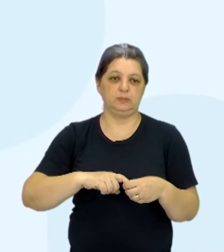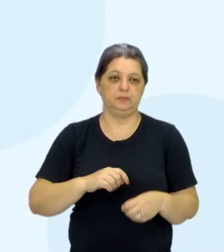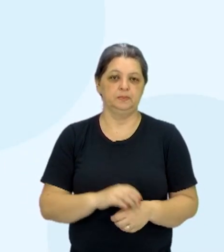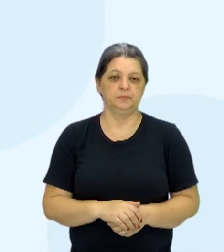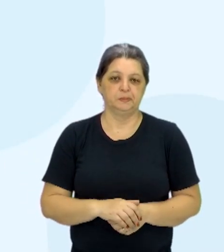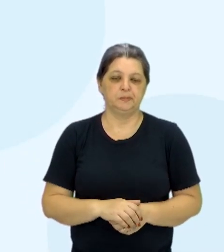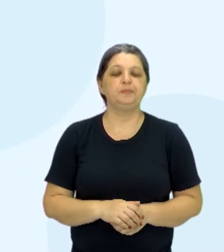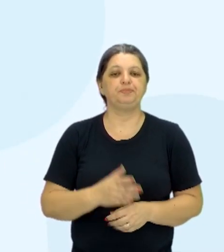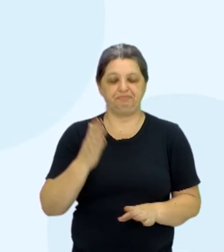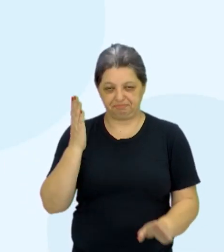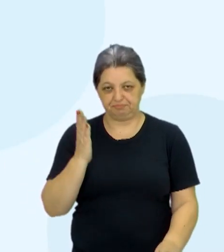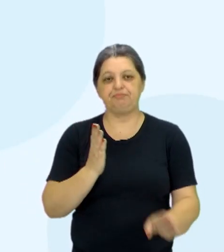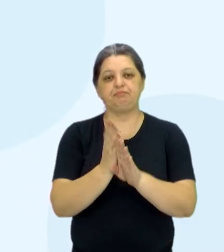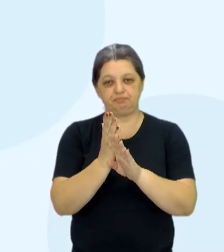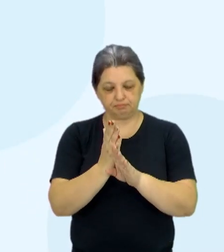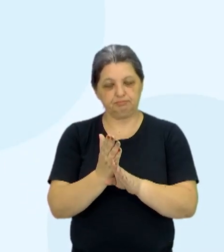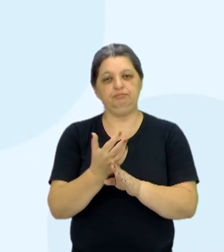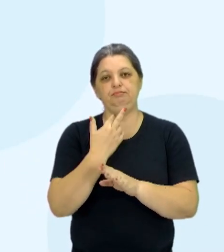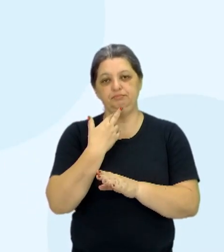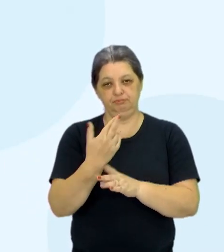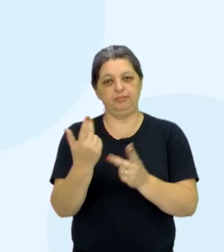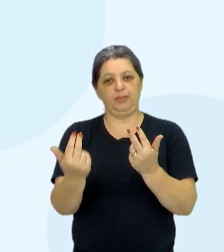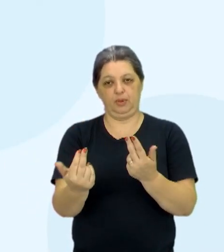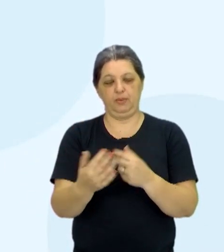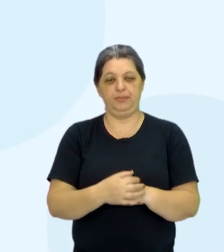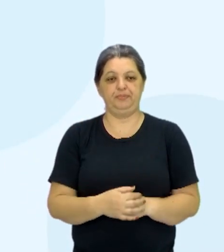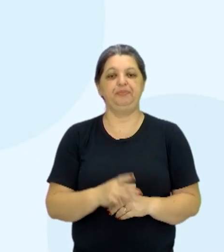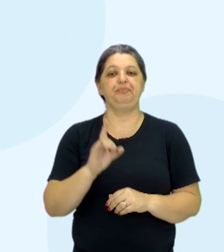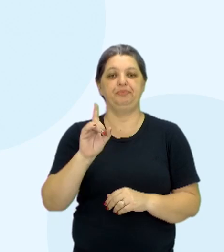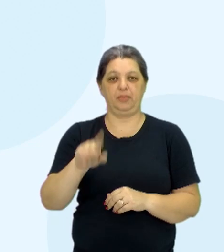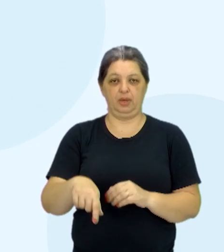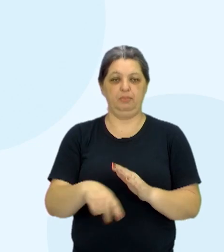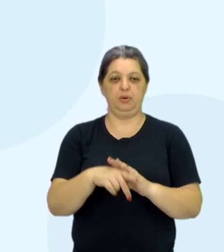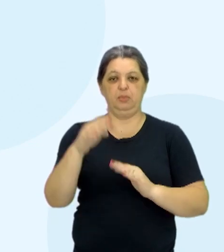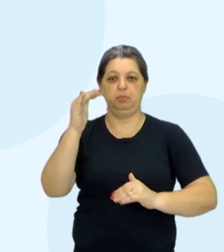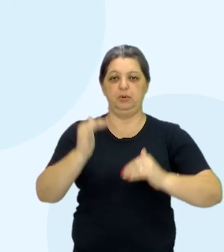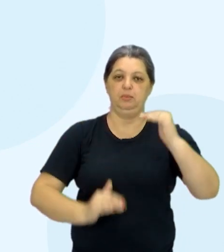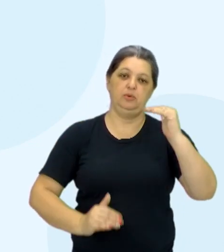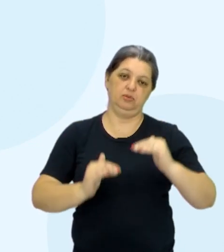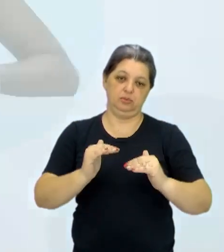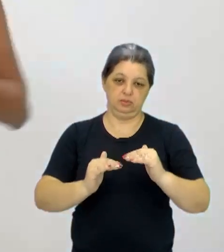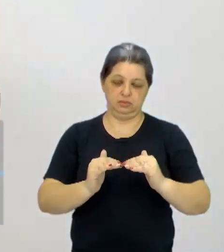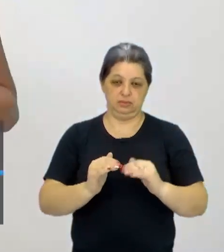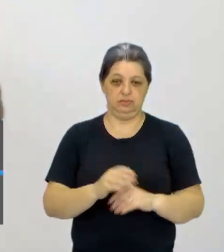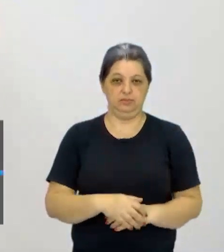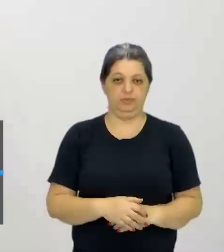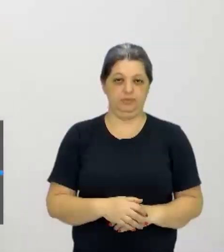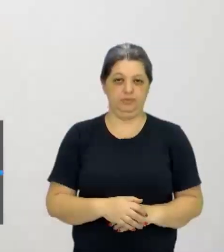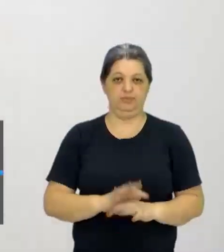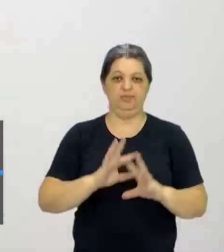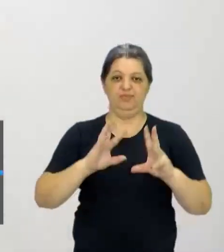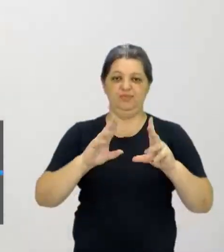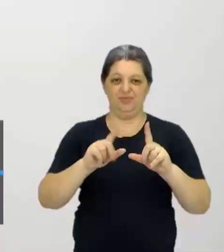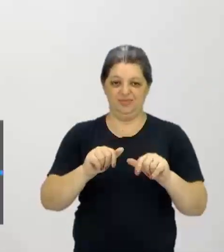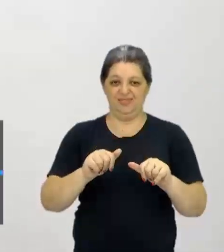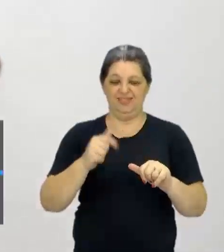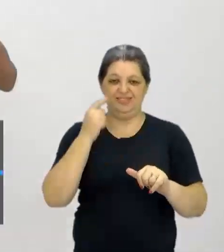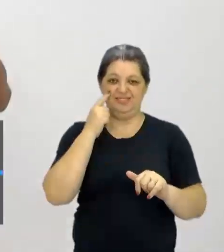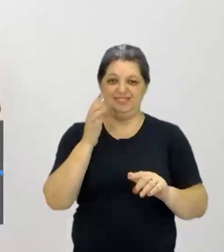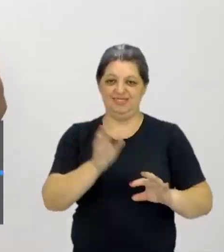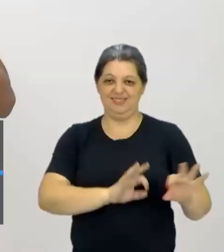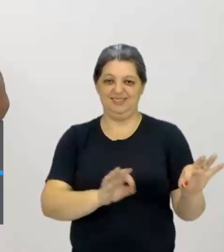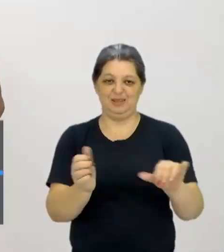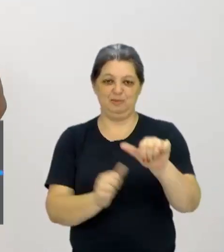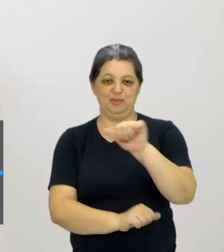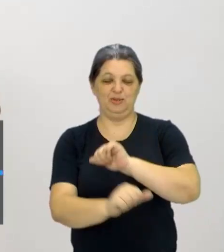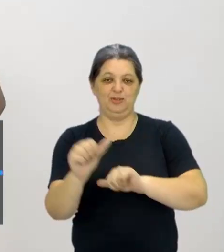vocês acharem aí o mesmo resultado. Então, são proporcionais. Voltando aqui com o nosso chakras todo desalinhado, né? Que a gente mudou